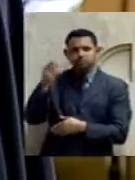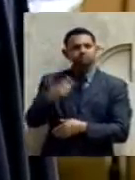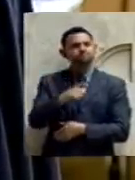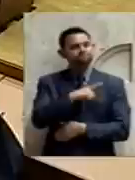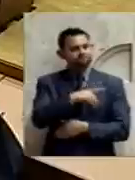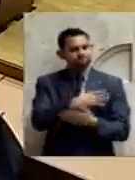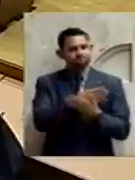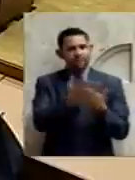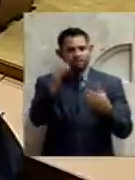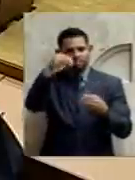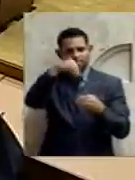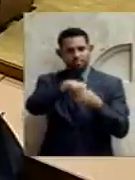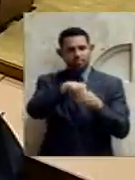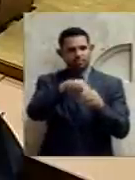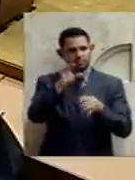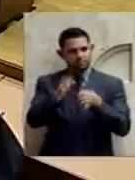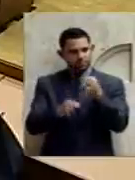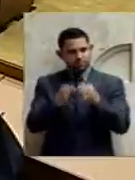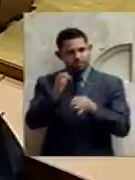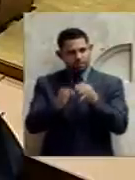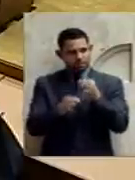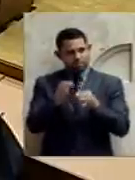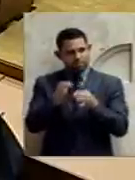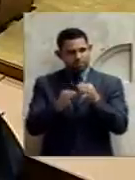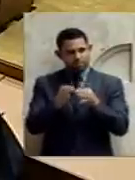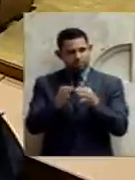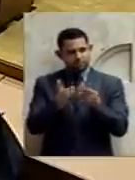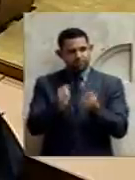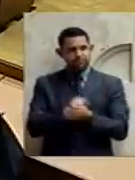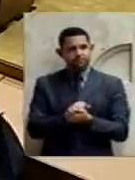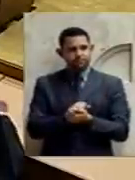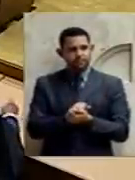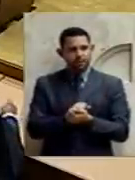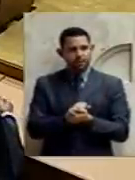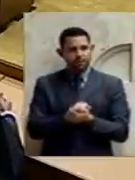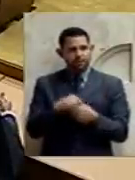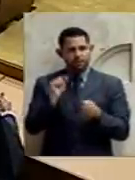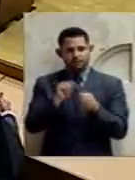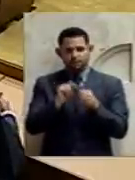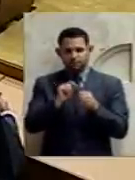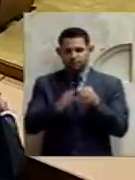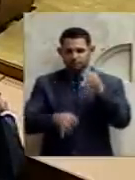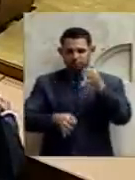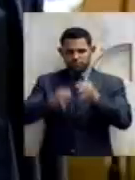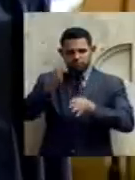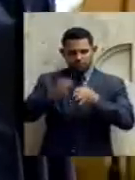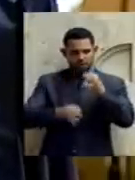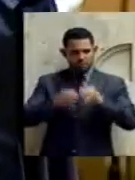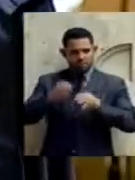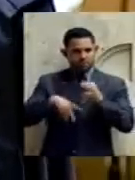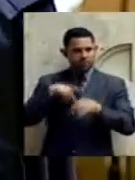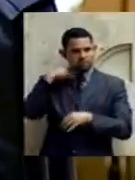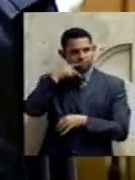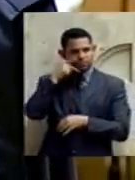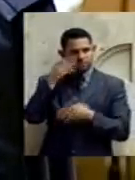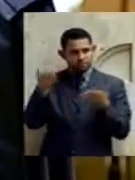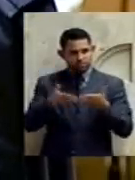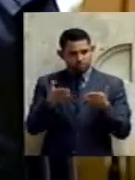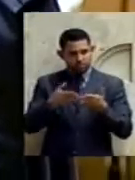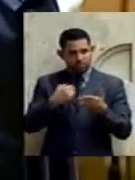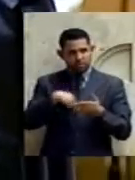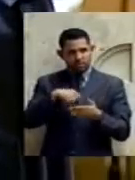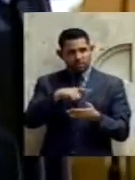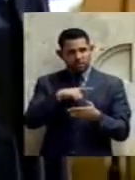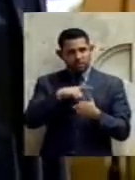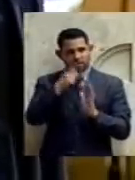encontra-se este tribunal numa quadra paradigmática ao promover o maior julgamento político de sua história, a Ação